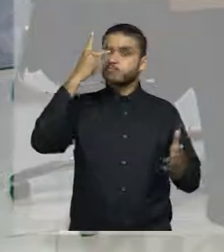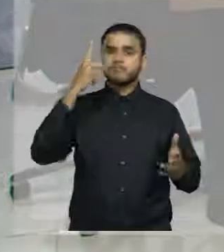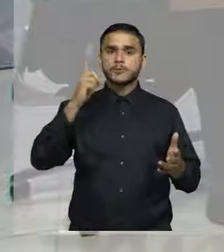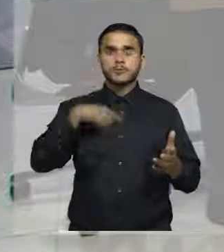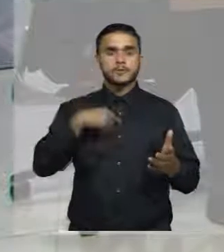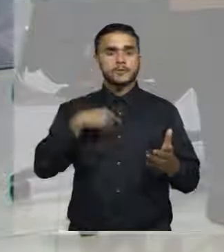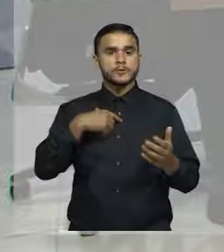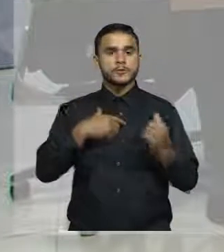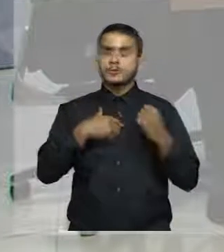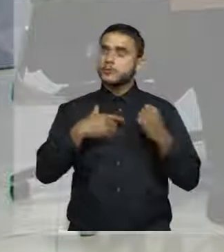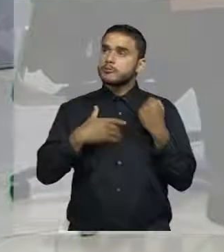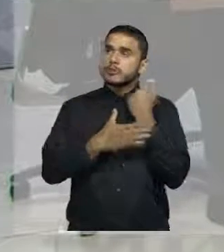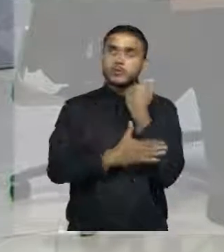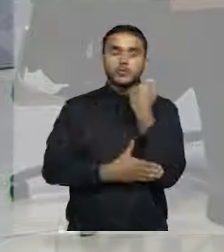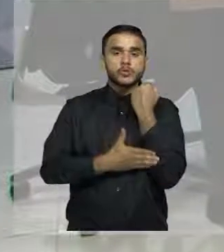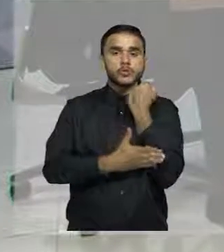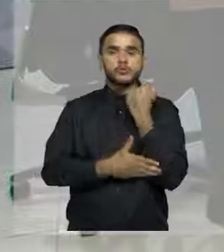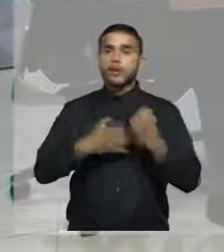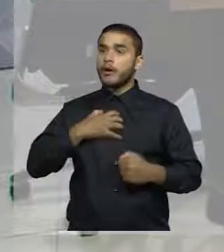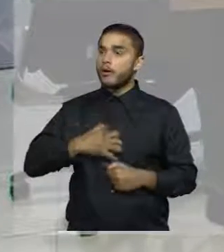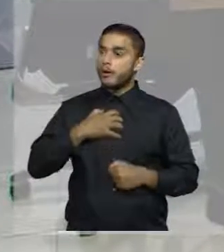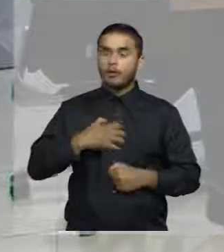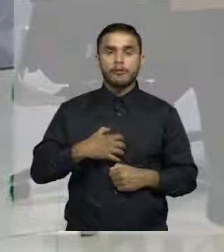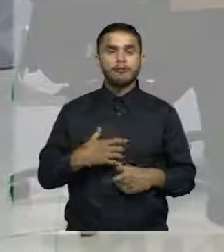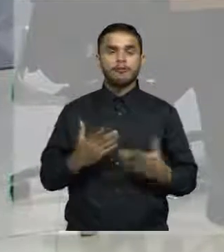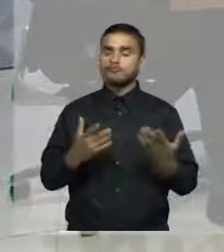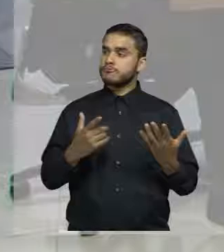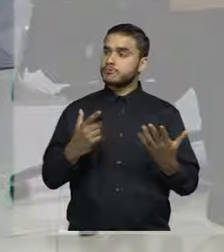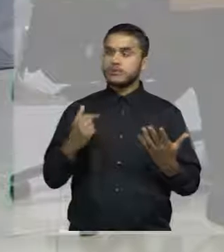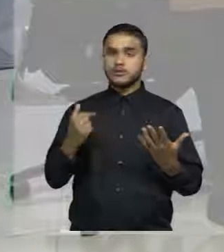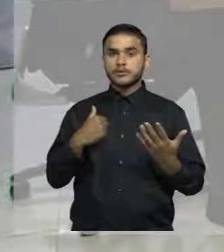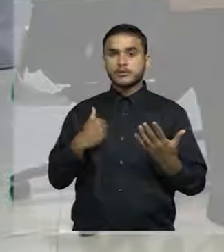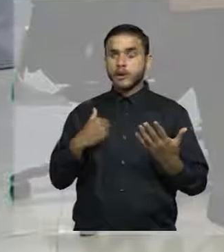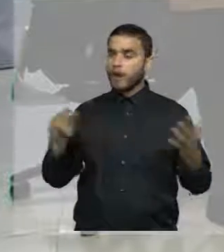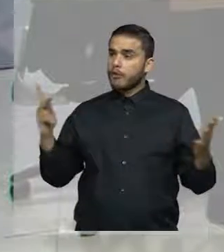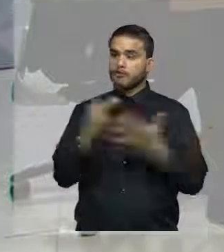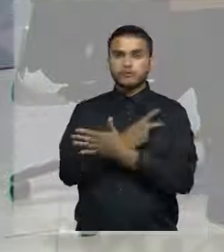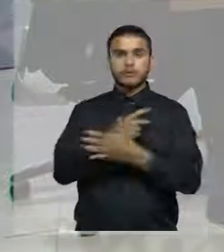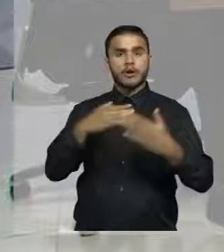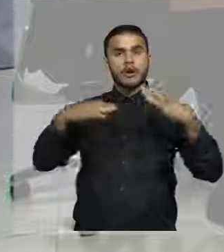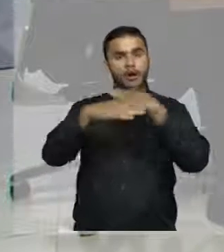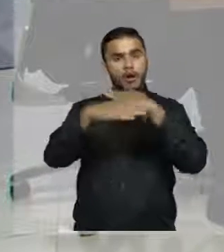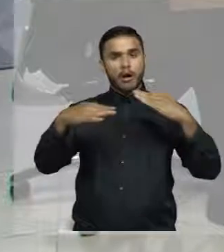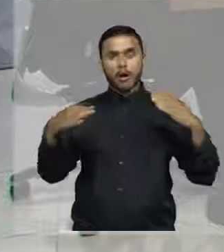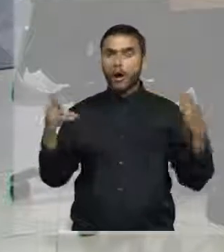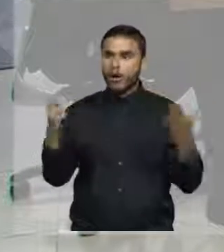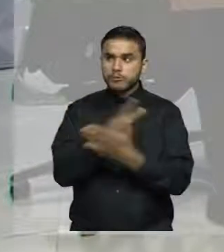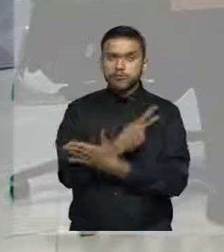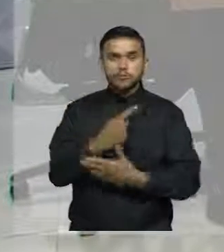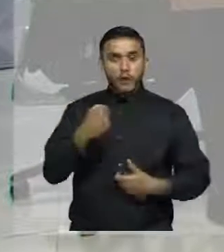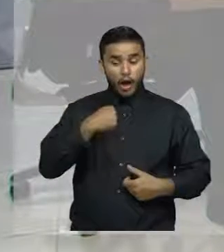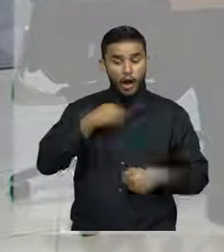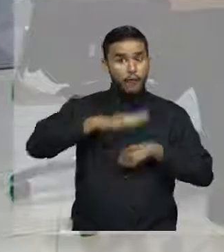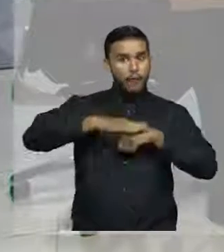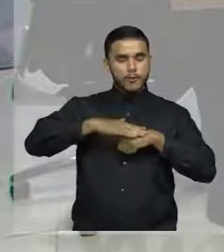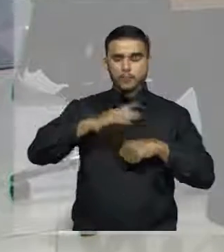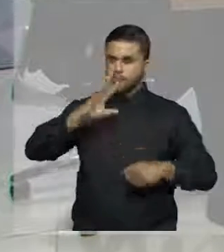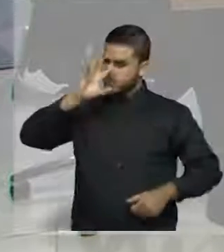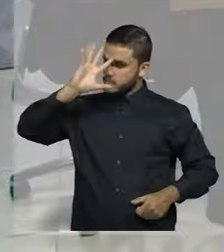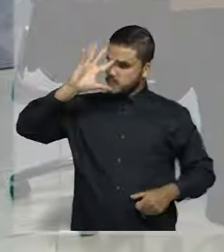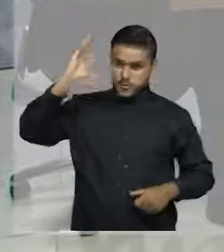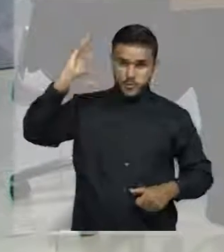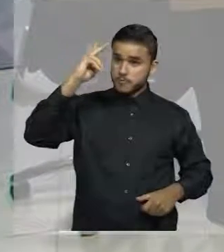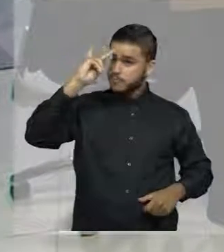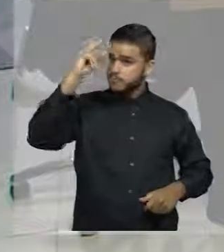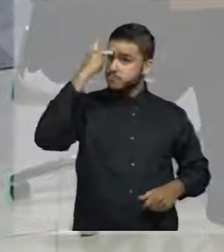de ciúme, de raiva, no trânsito com o vizinho e comete uma loucura. Então esse sujeito tem direito a esperar